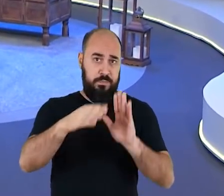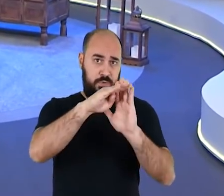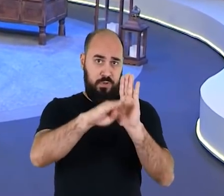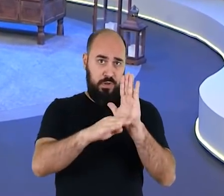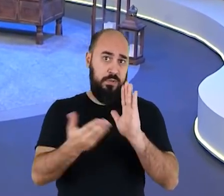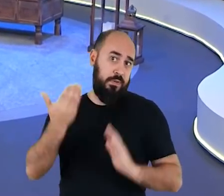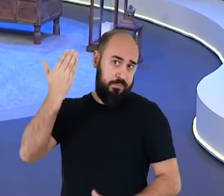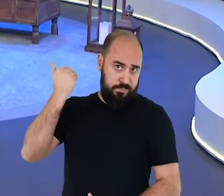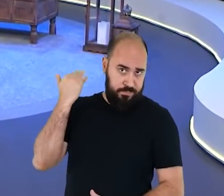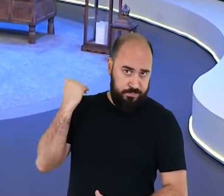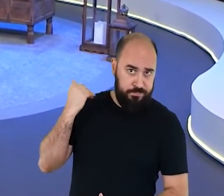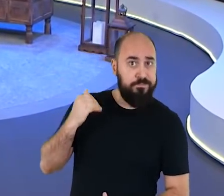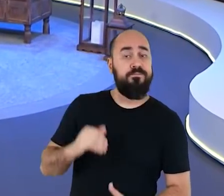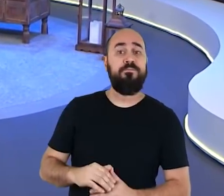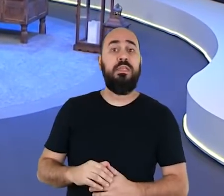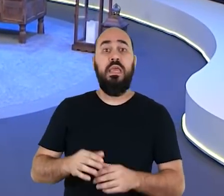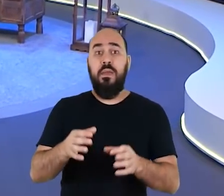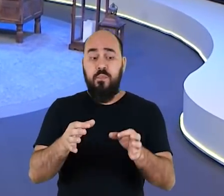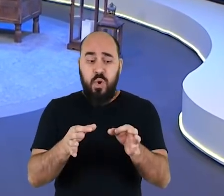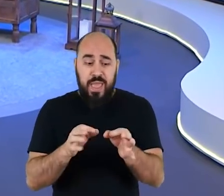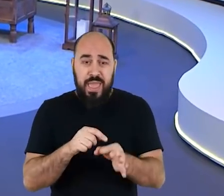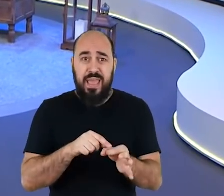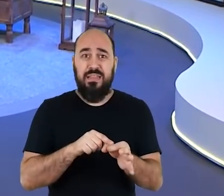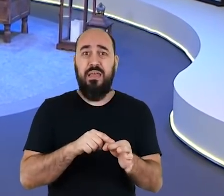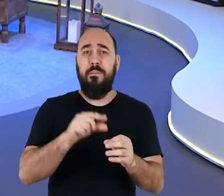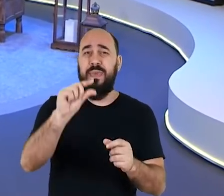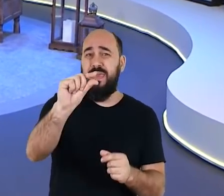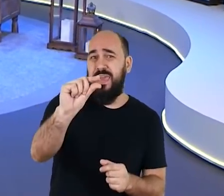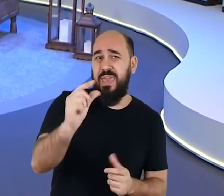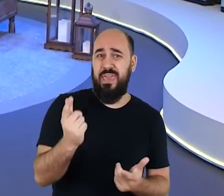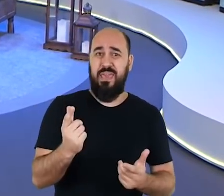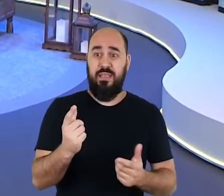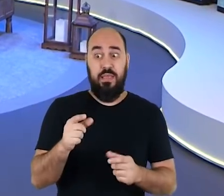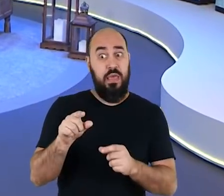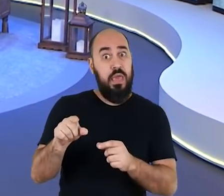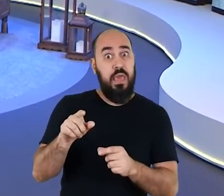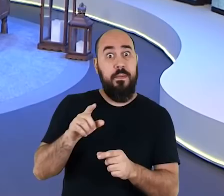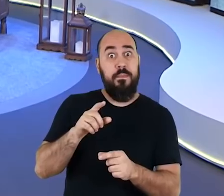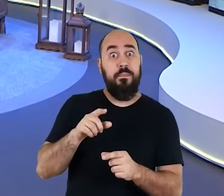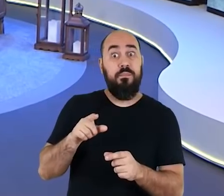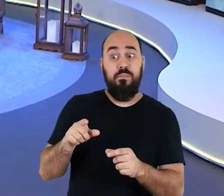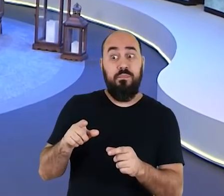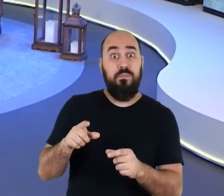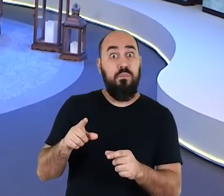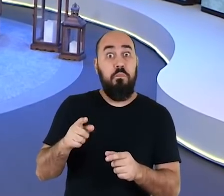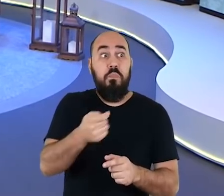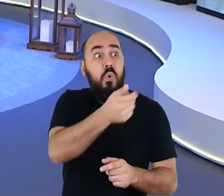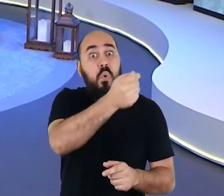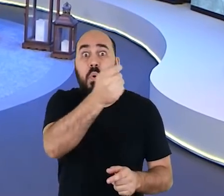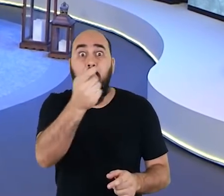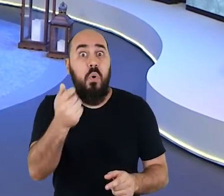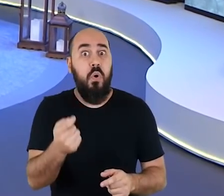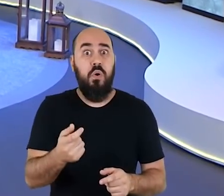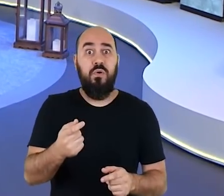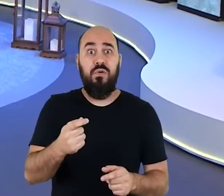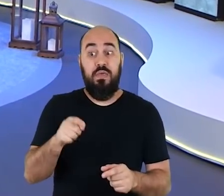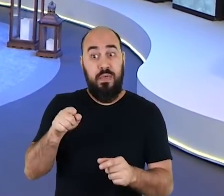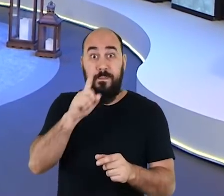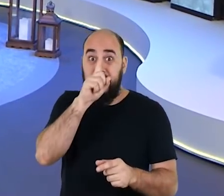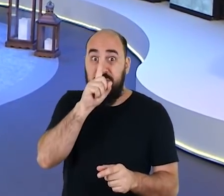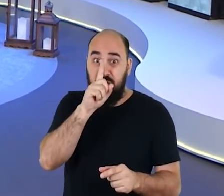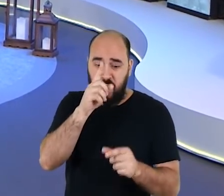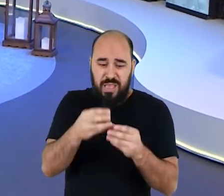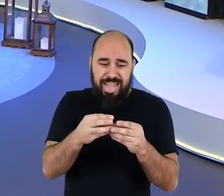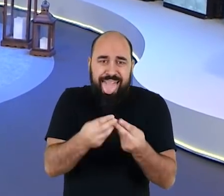que pelo fato das moedas serem pequenas e raras, eu não poderia trazer uma por uma aqui e ficar mostrando na câmera